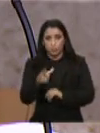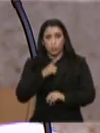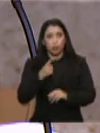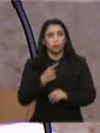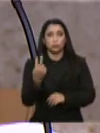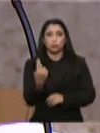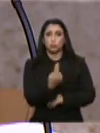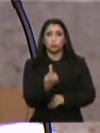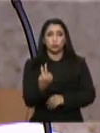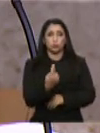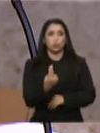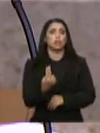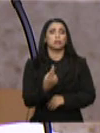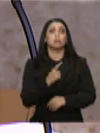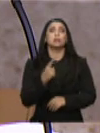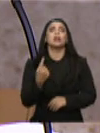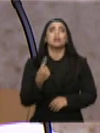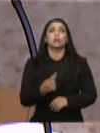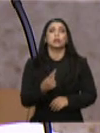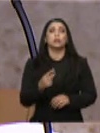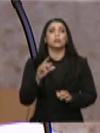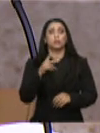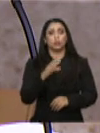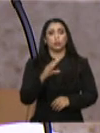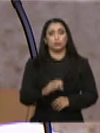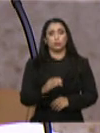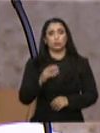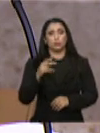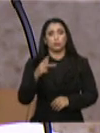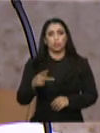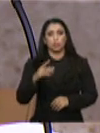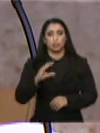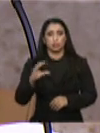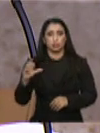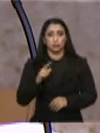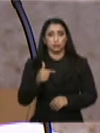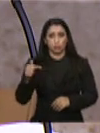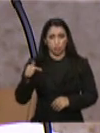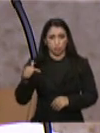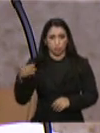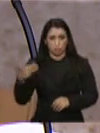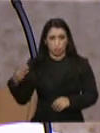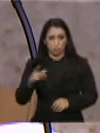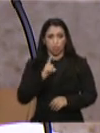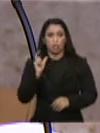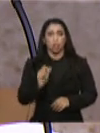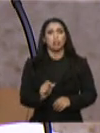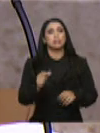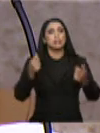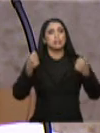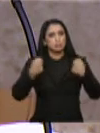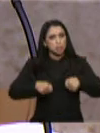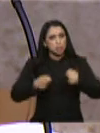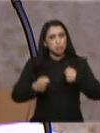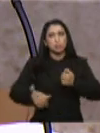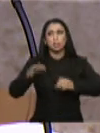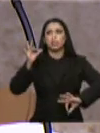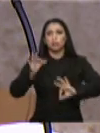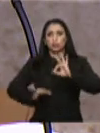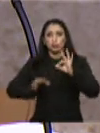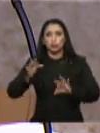Código de Processo Civil de 73. E assentou-se ali a necessidade de que o julgamento do Supremo Tribunal